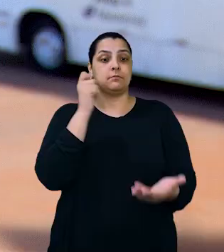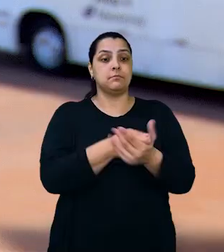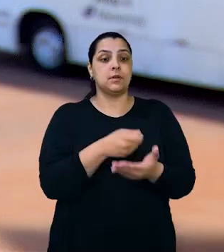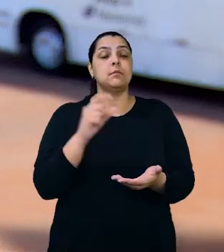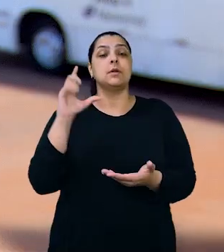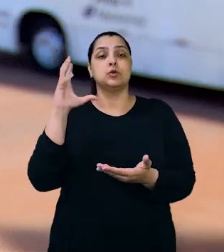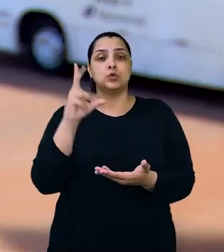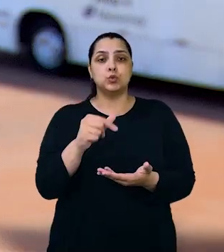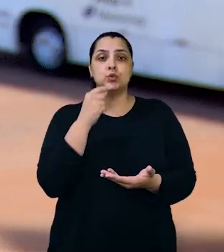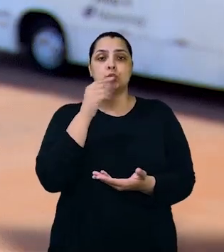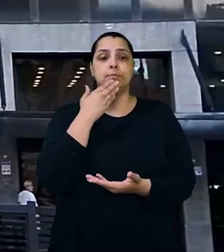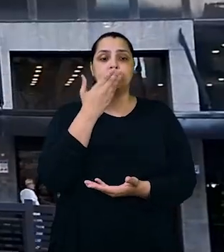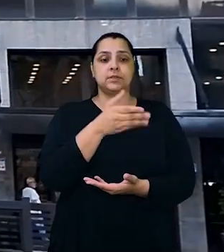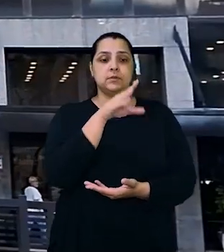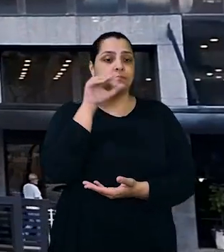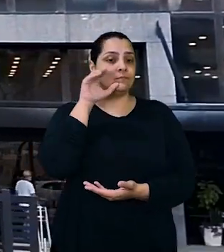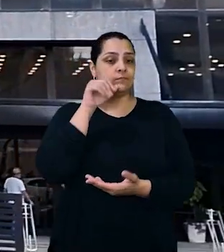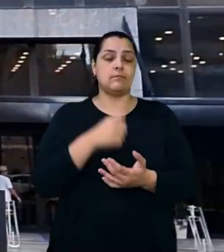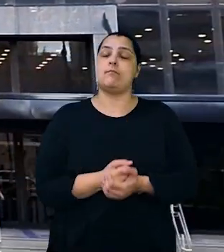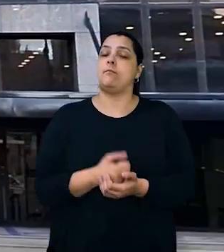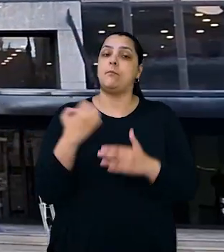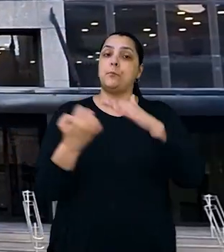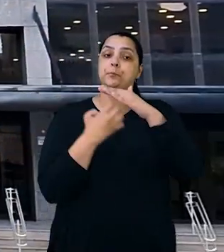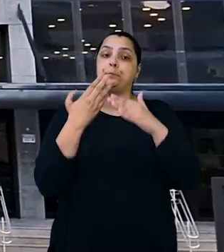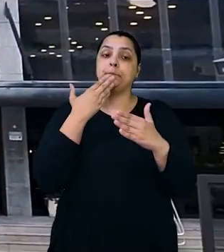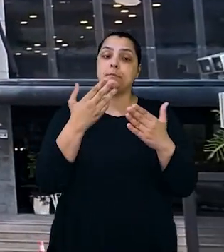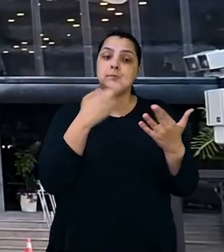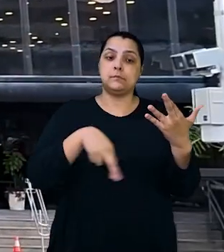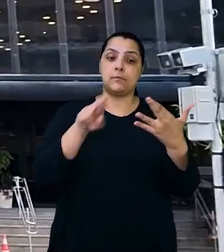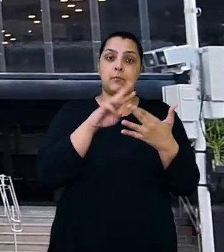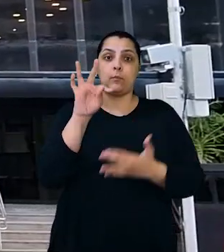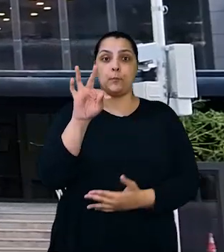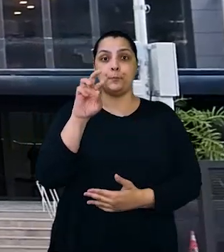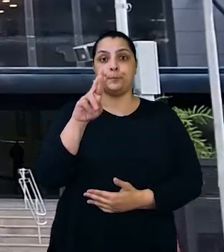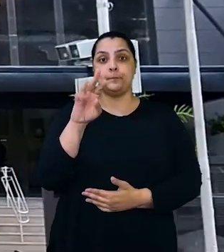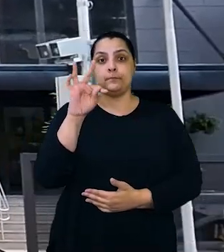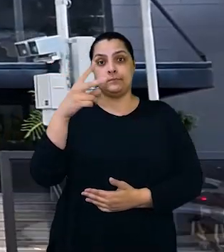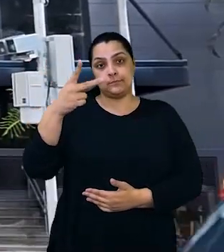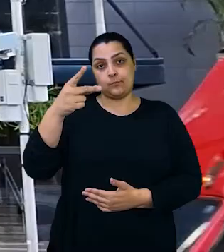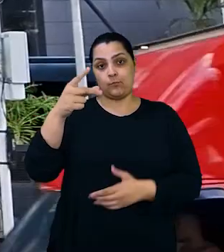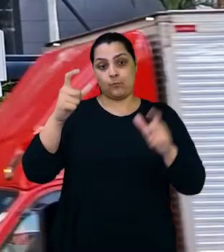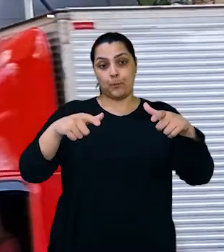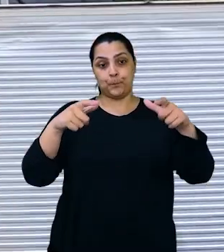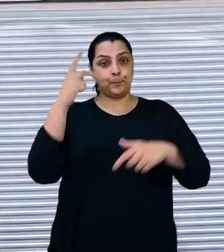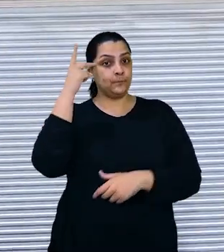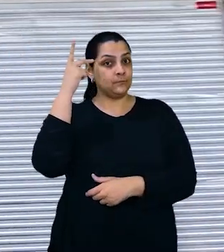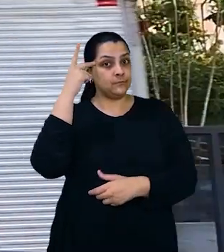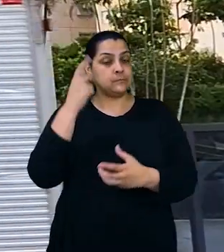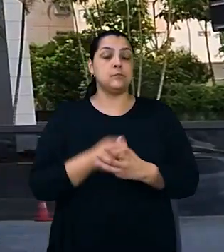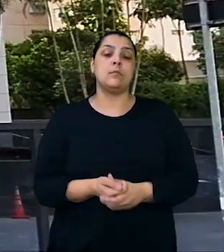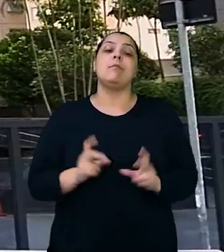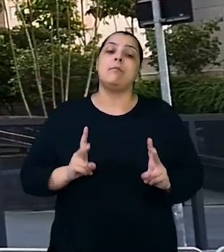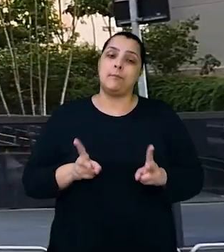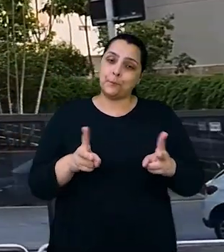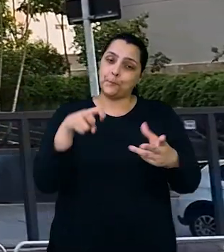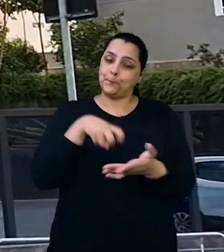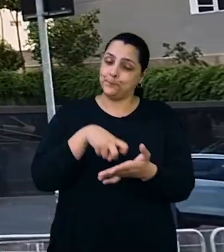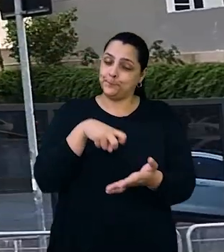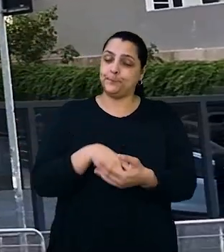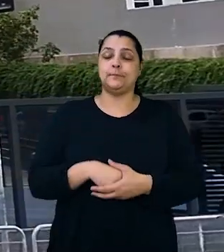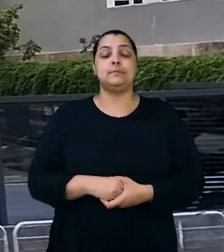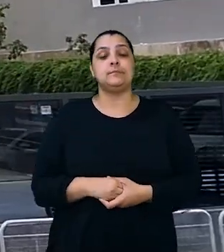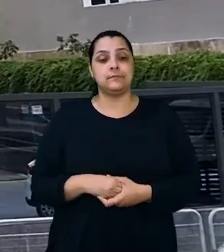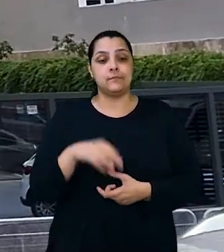das verbas requeridas. A empresa recorreu ao Tribunal Regional do Trabalho da 2ª Região em São Paulo, que manteve a sentença.